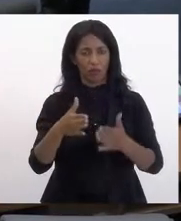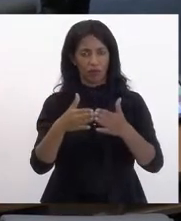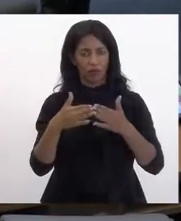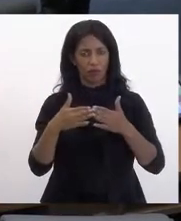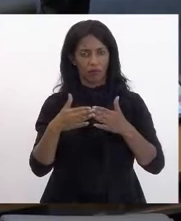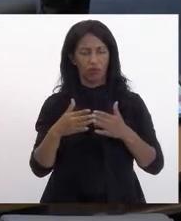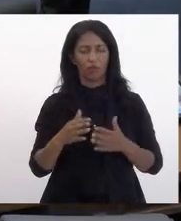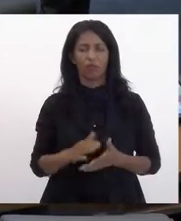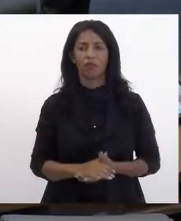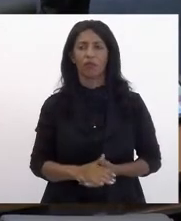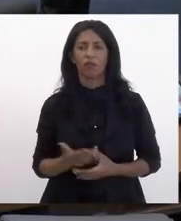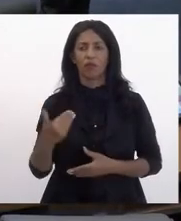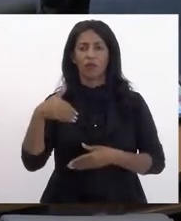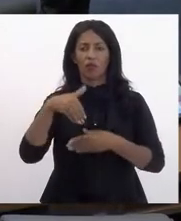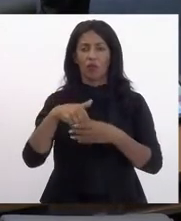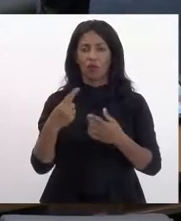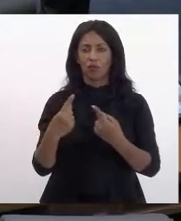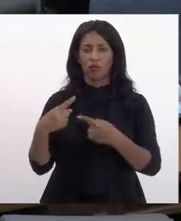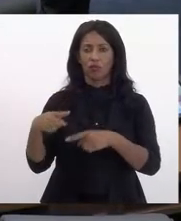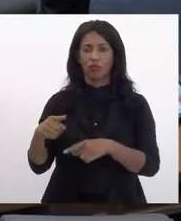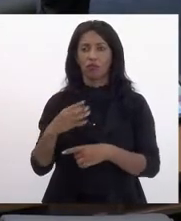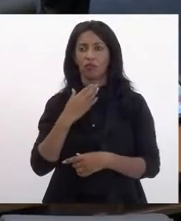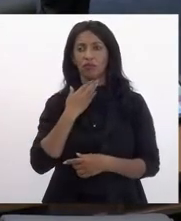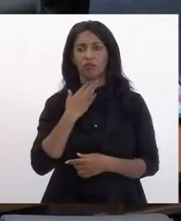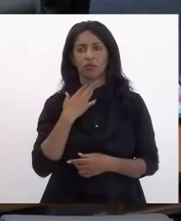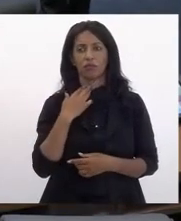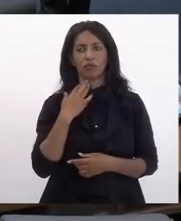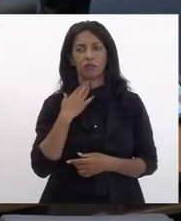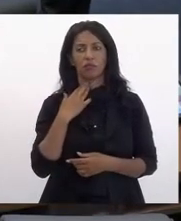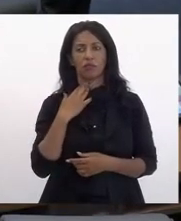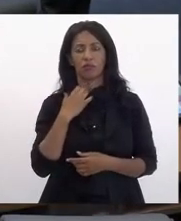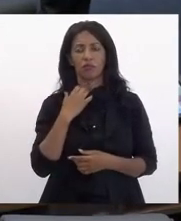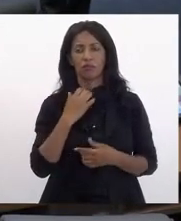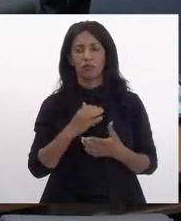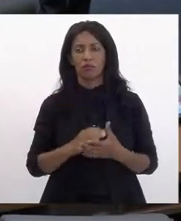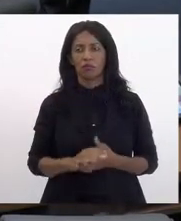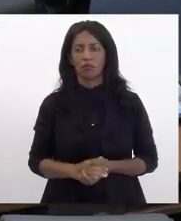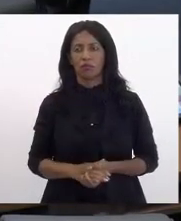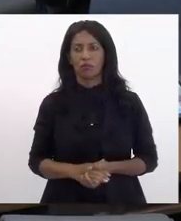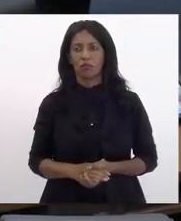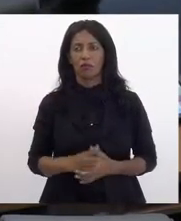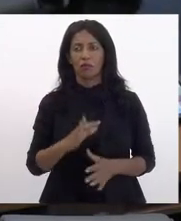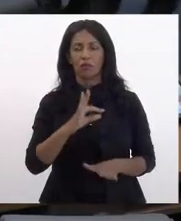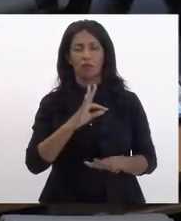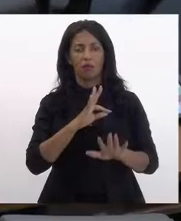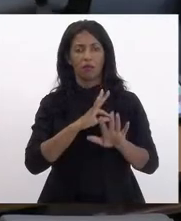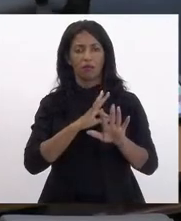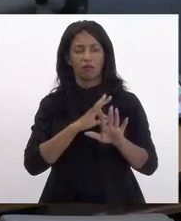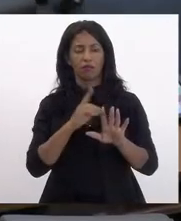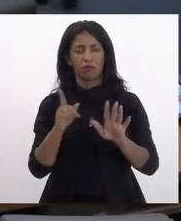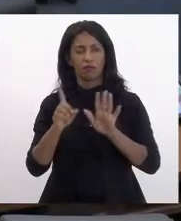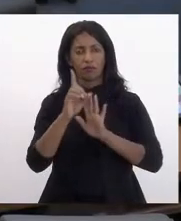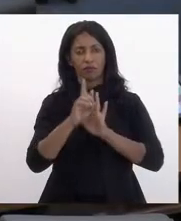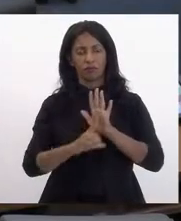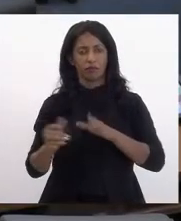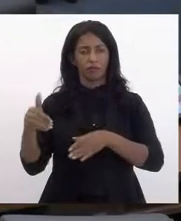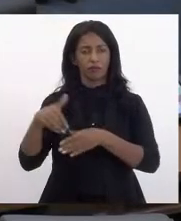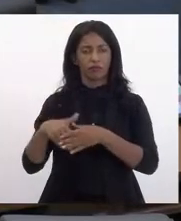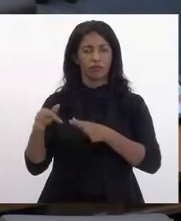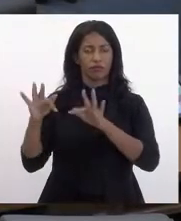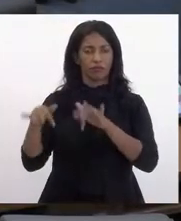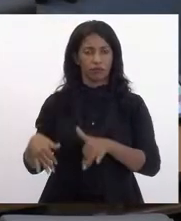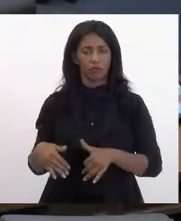obrigado. 803, voto contrário. Contrário do Marta deputado Rocha Valdec queria também. Queria fazer declaração de voto ao